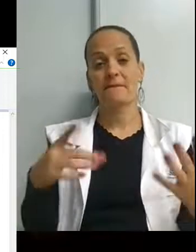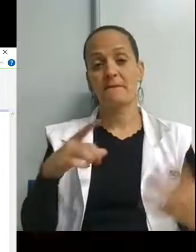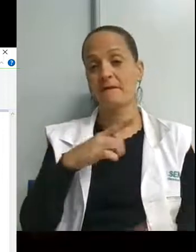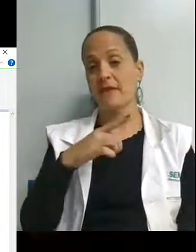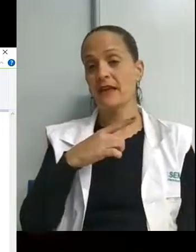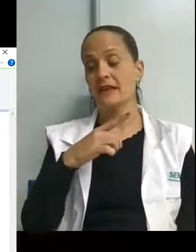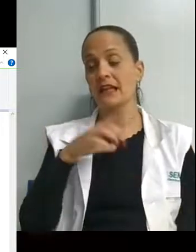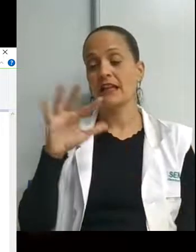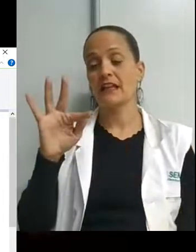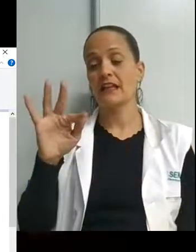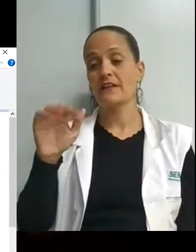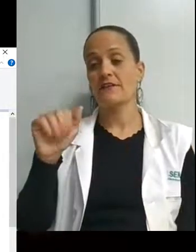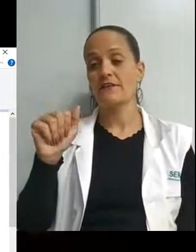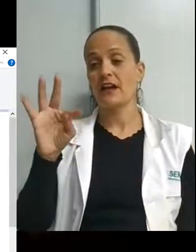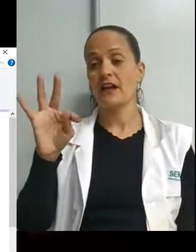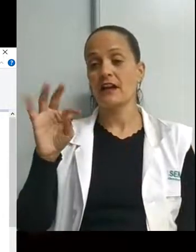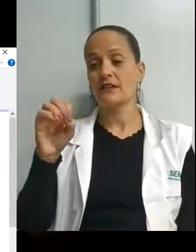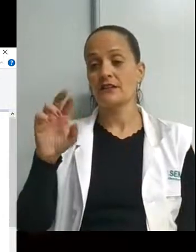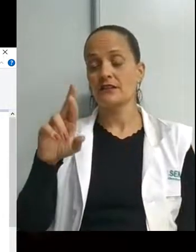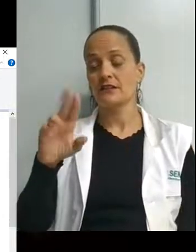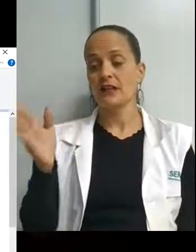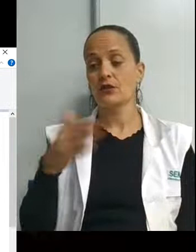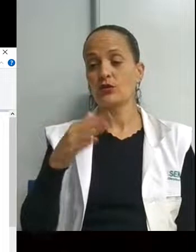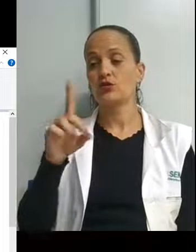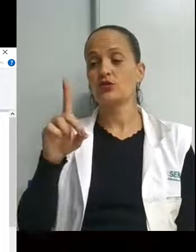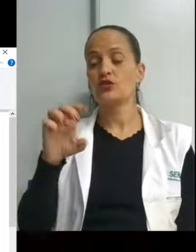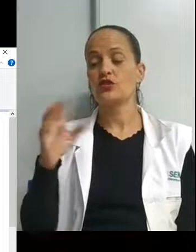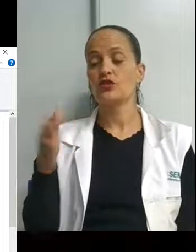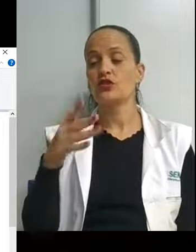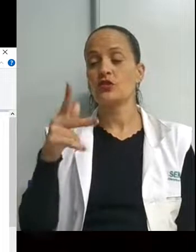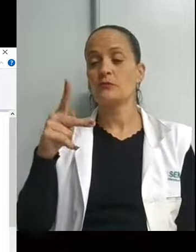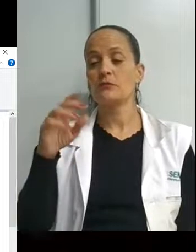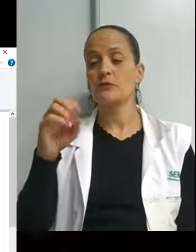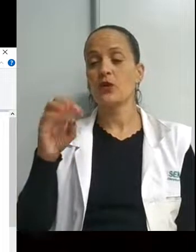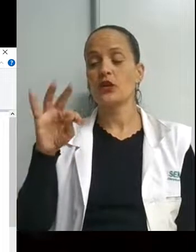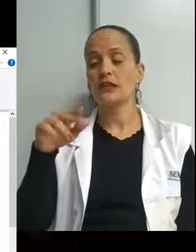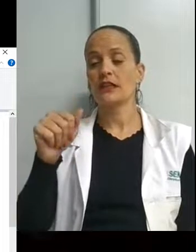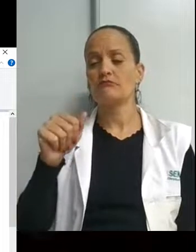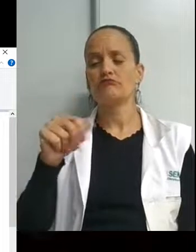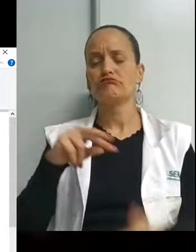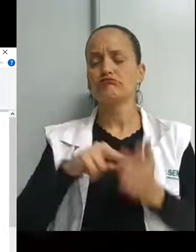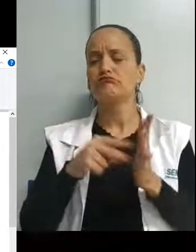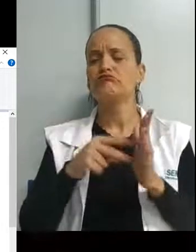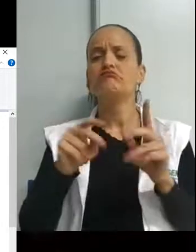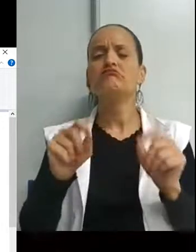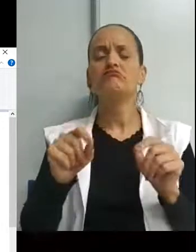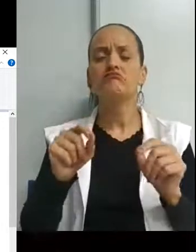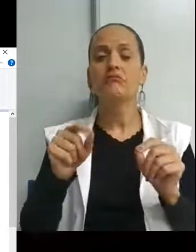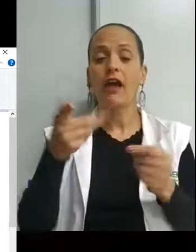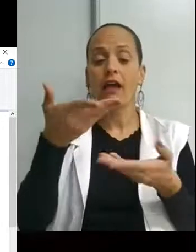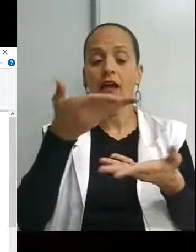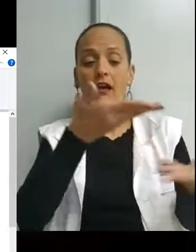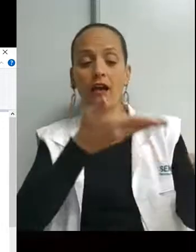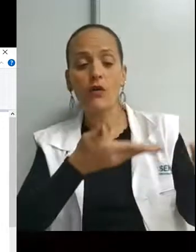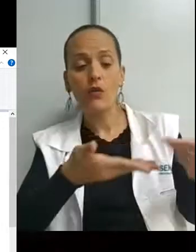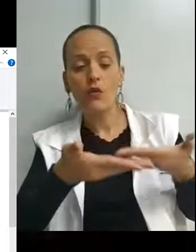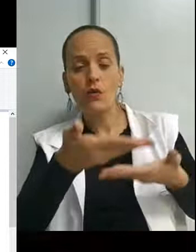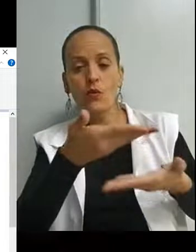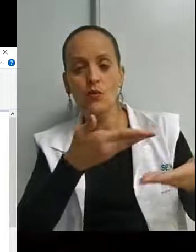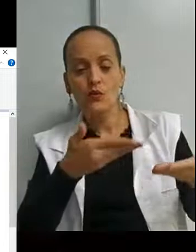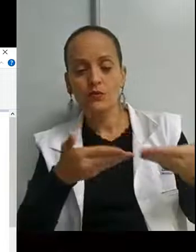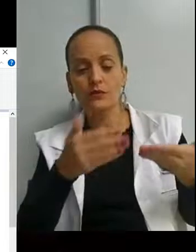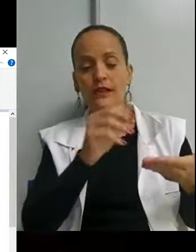já ouviu essa expressão. O fator de potência vai ser o quê? A relação entre a potência